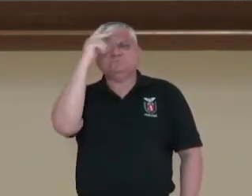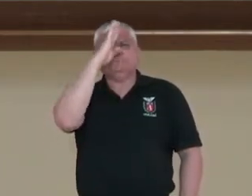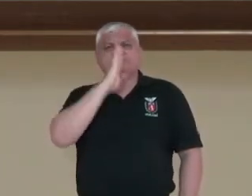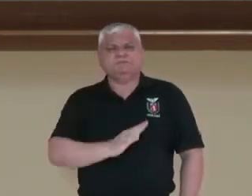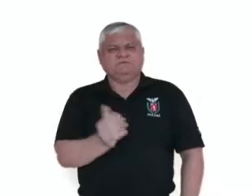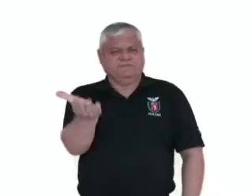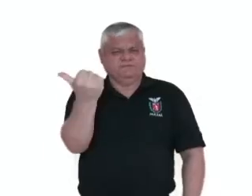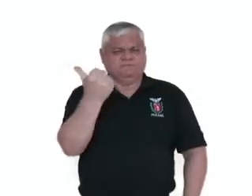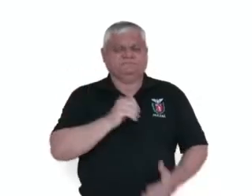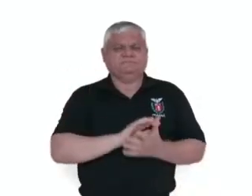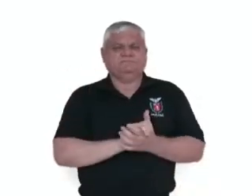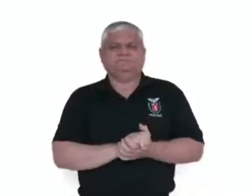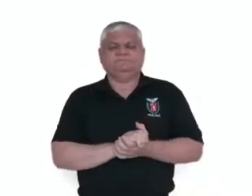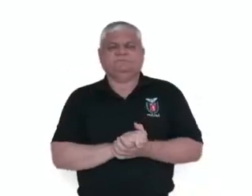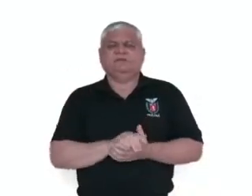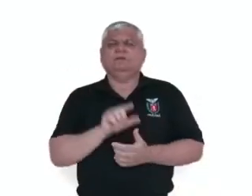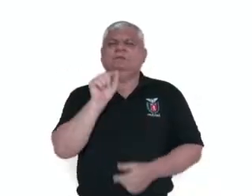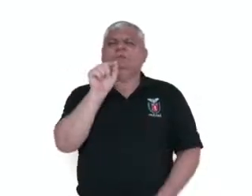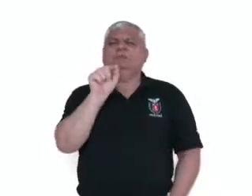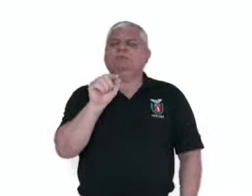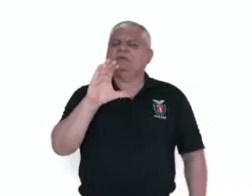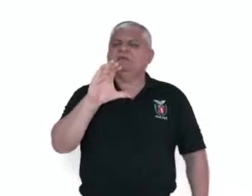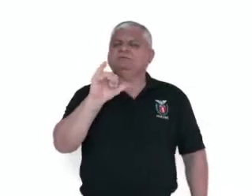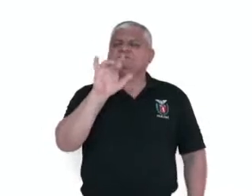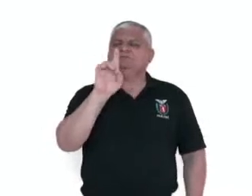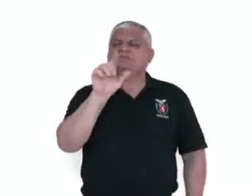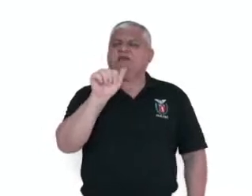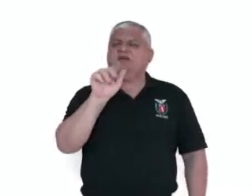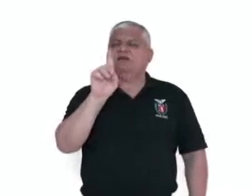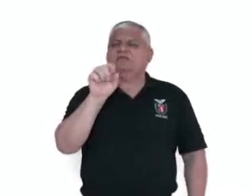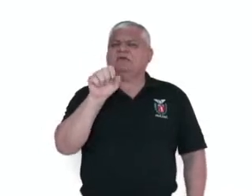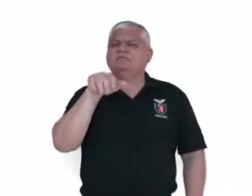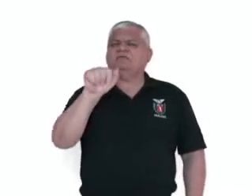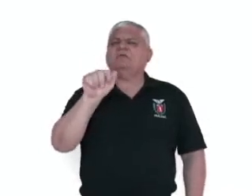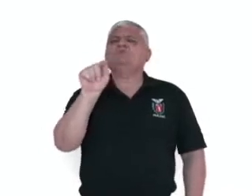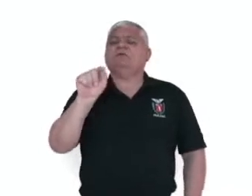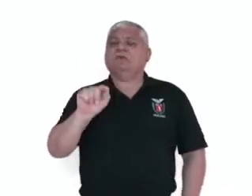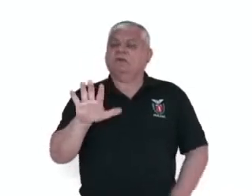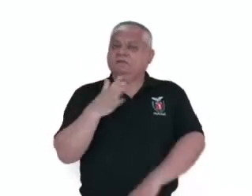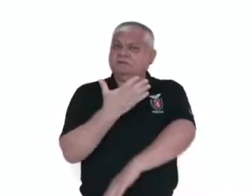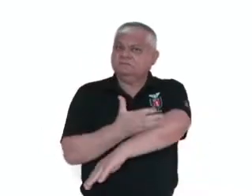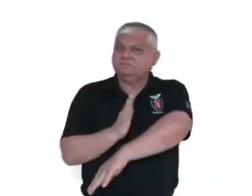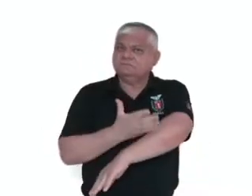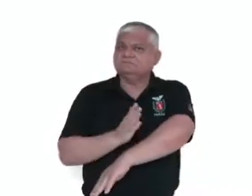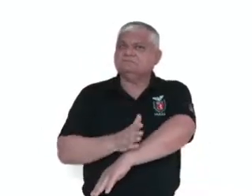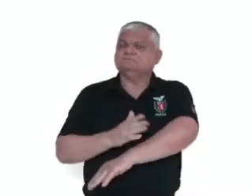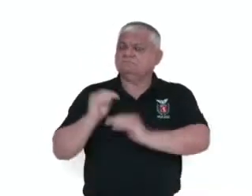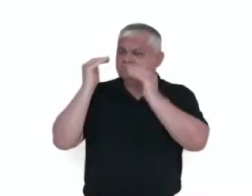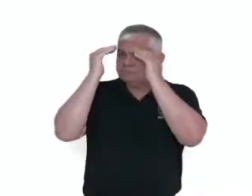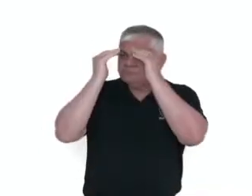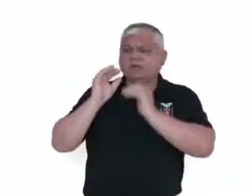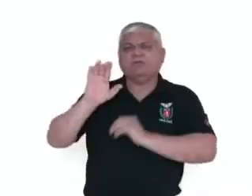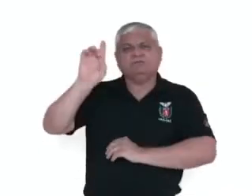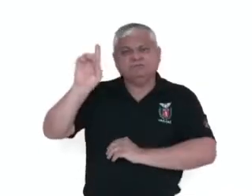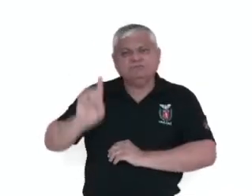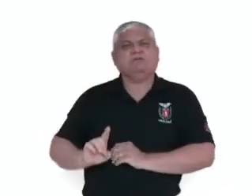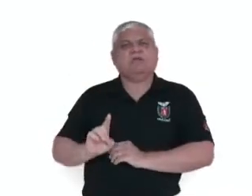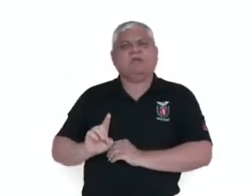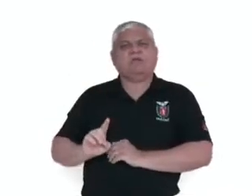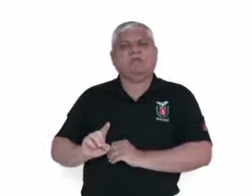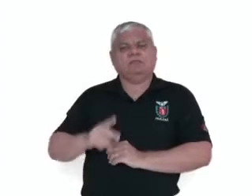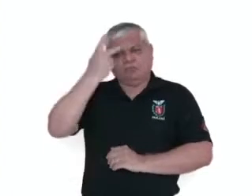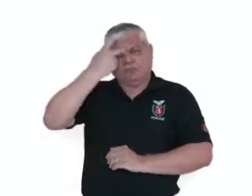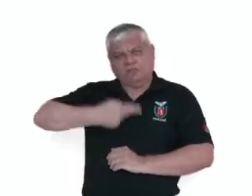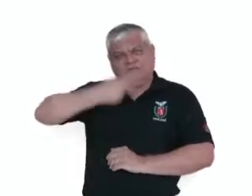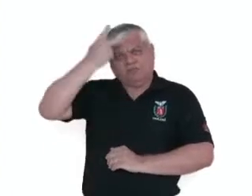comigo! O que é a cidadania? A cidadania é o exercício de direitos individuais ou coletivos.